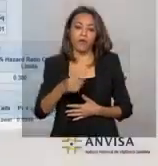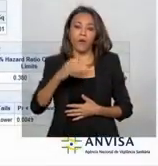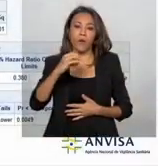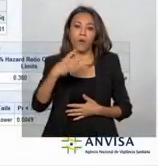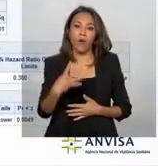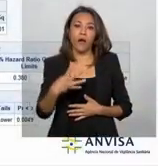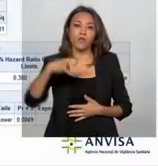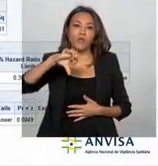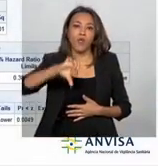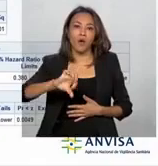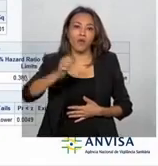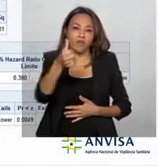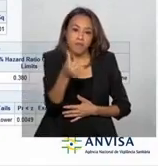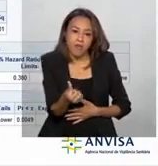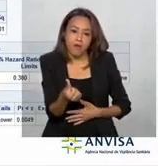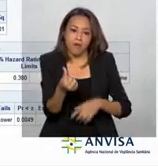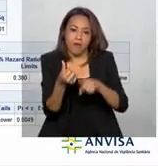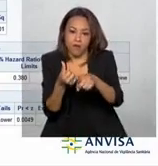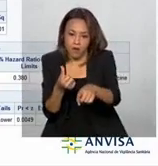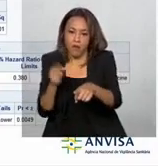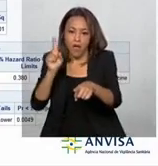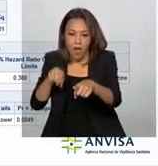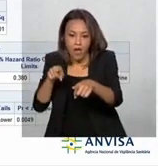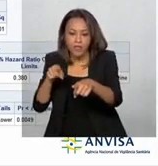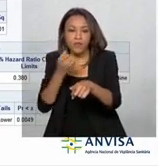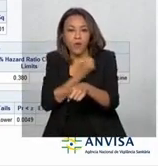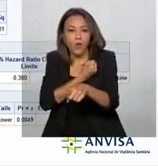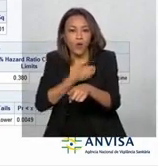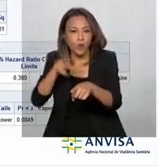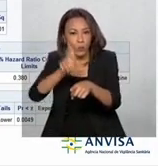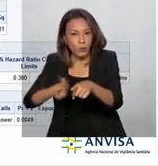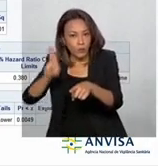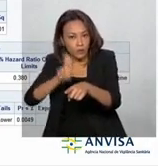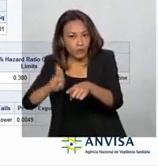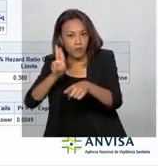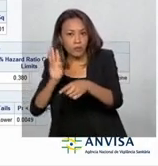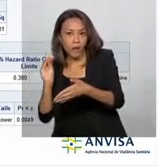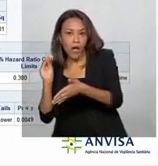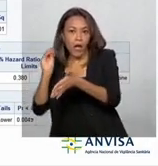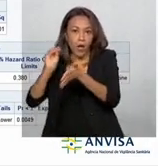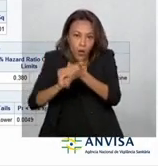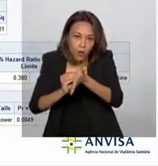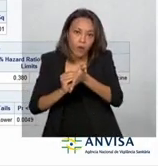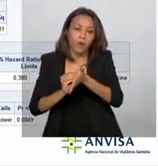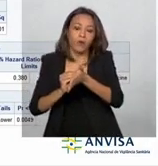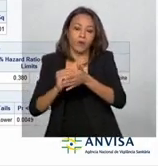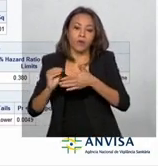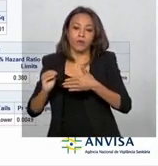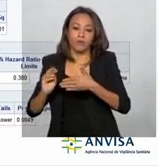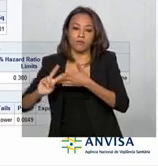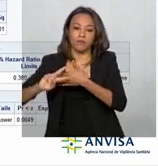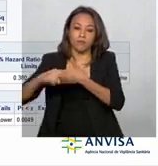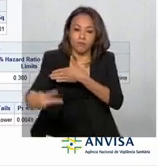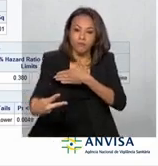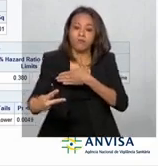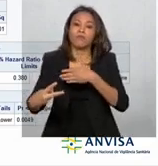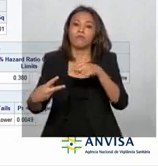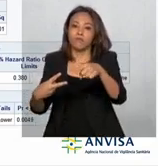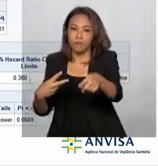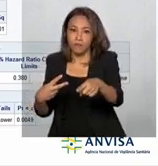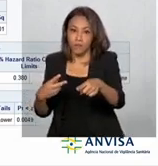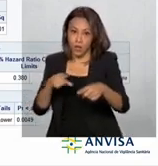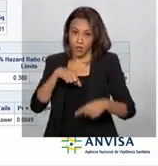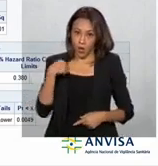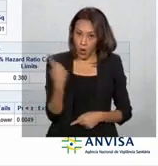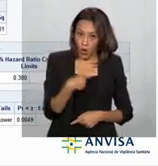0,496. Essa foi a razão de perigo que nós estimamos para... Nós e o Instituto